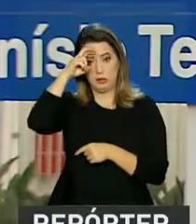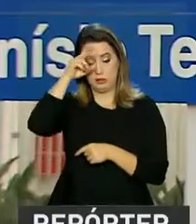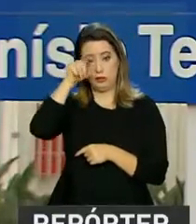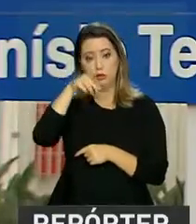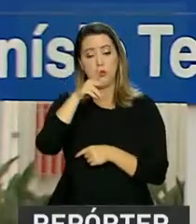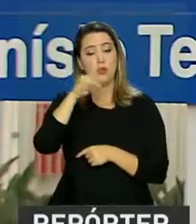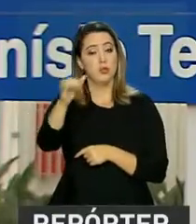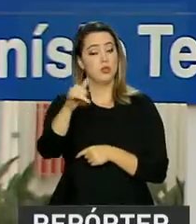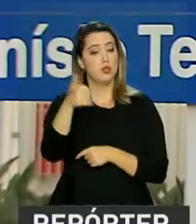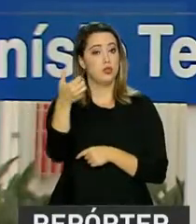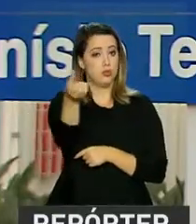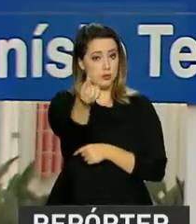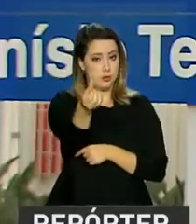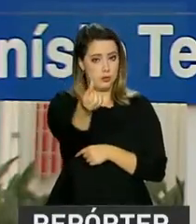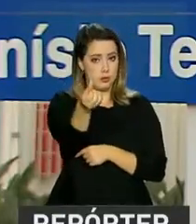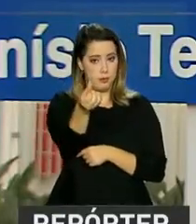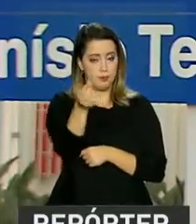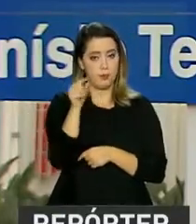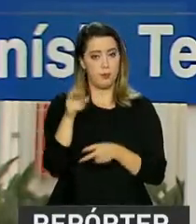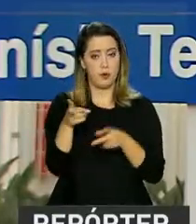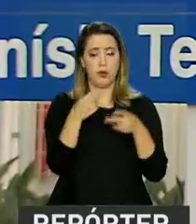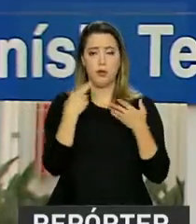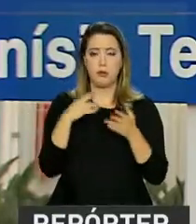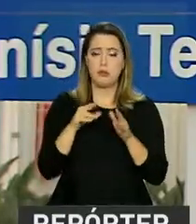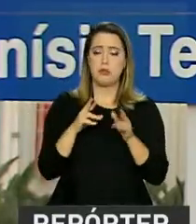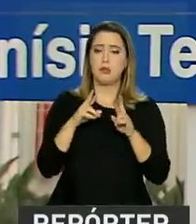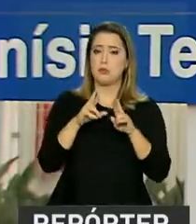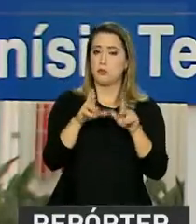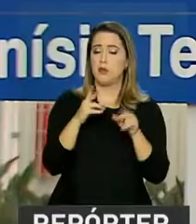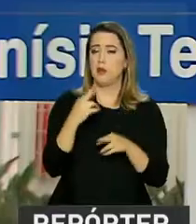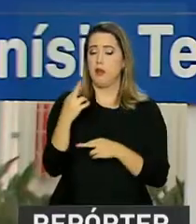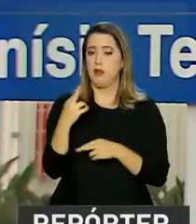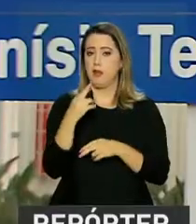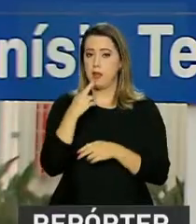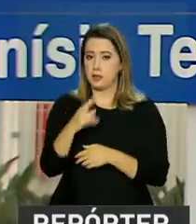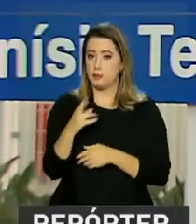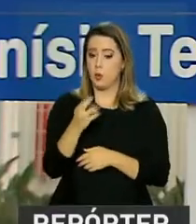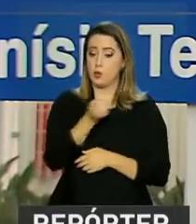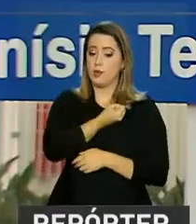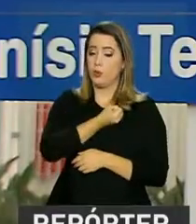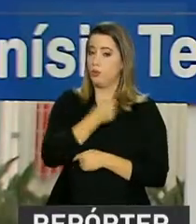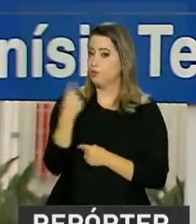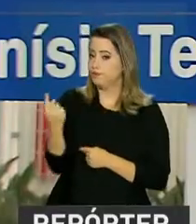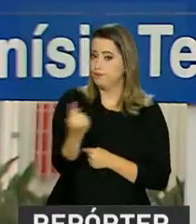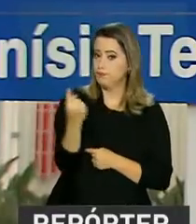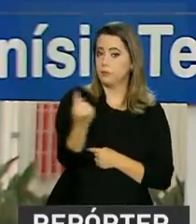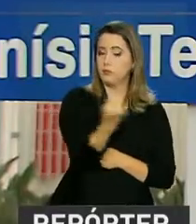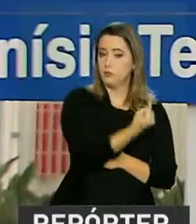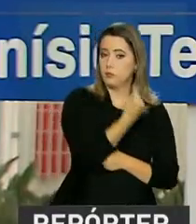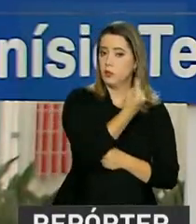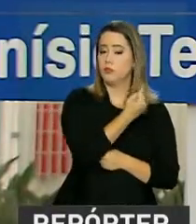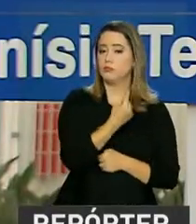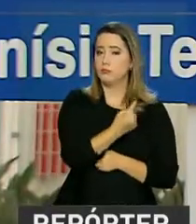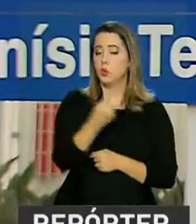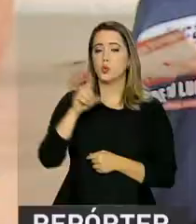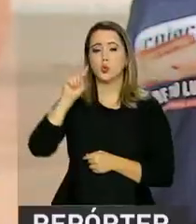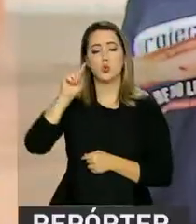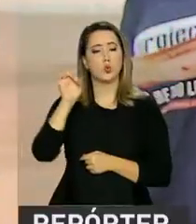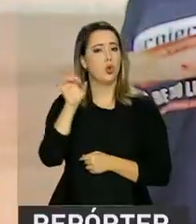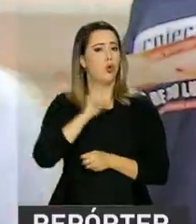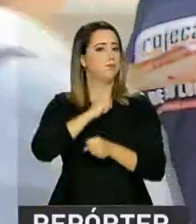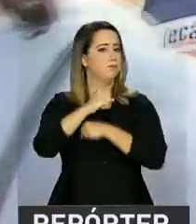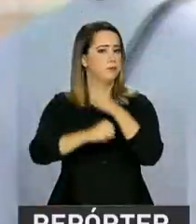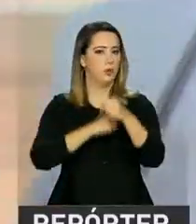dia 16. A previsão é que o resultado com a nota individual dos candidatos seja divulgado somente no ano que vem.